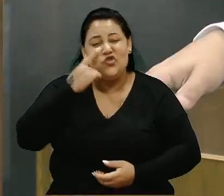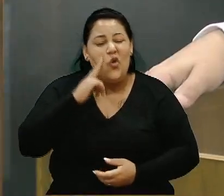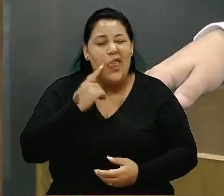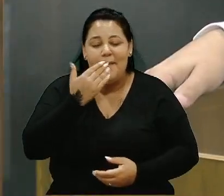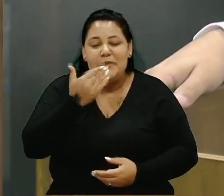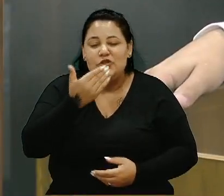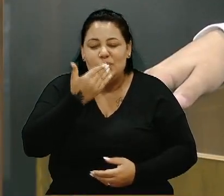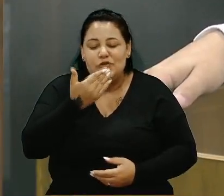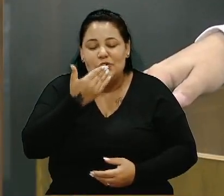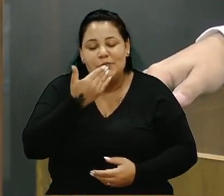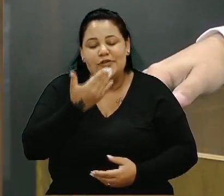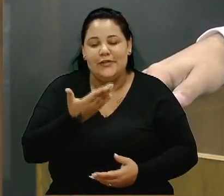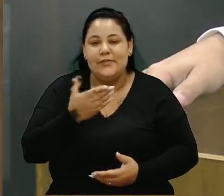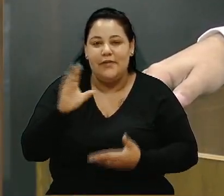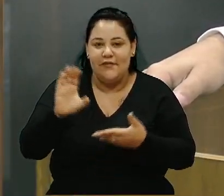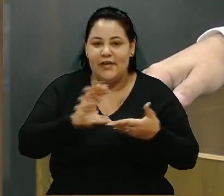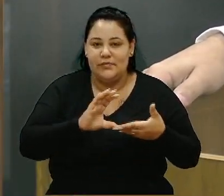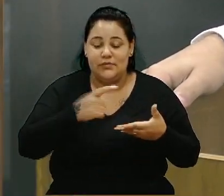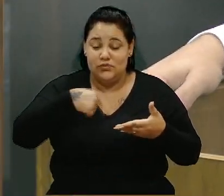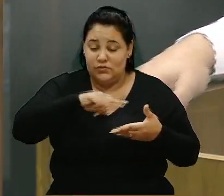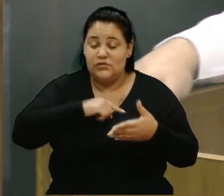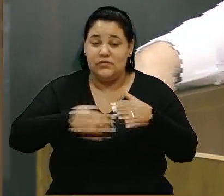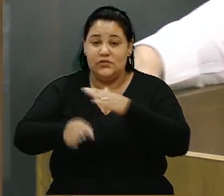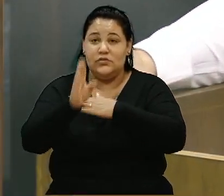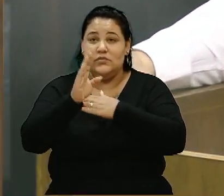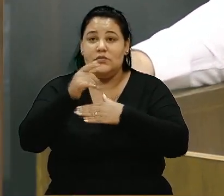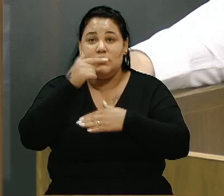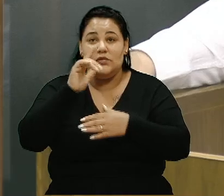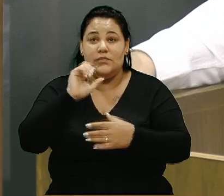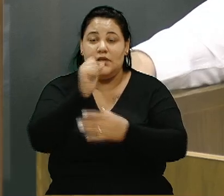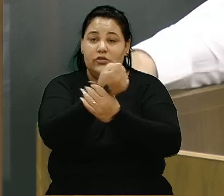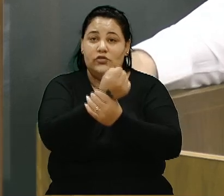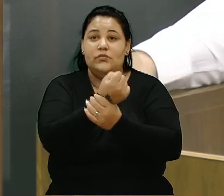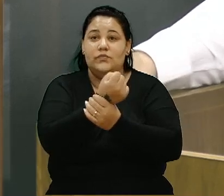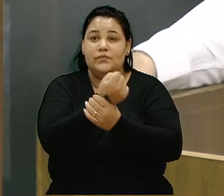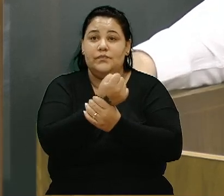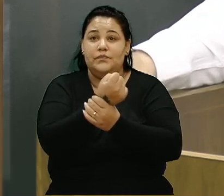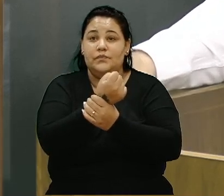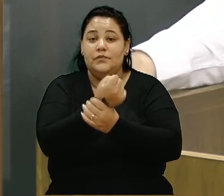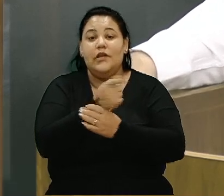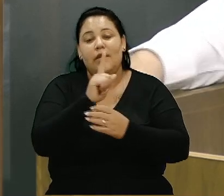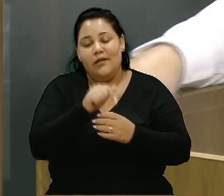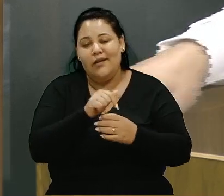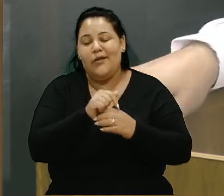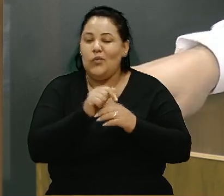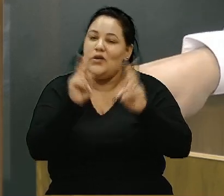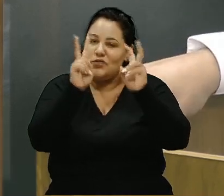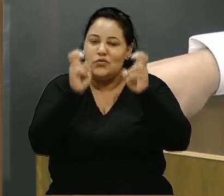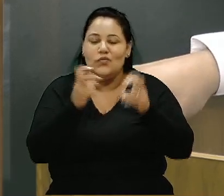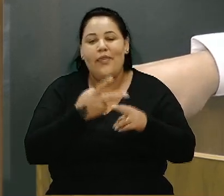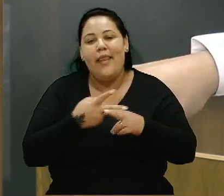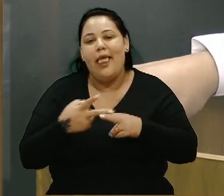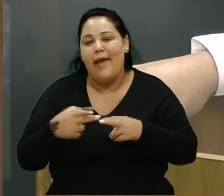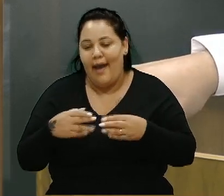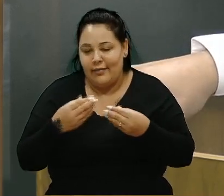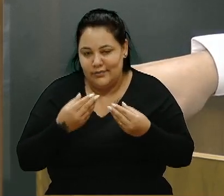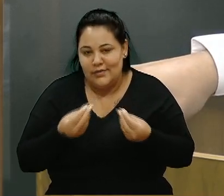os recursos. Fomos lá, garantimos isso, né, que é um tema sensível para a cidade, que inclusive